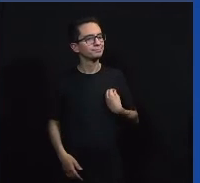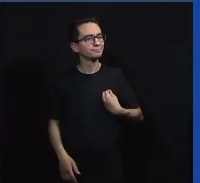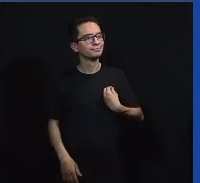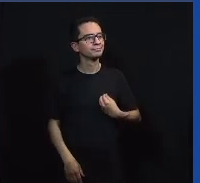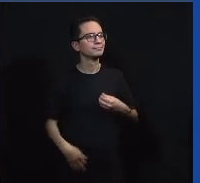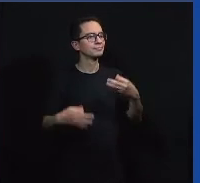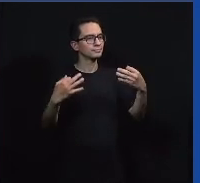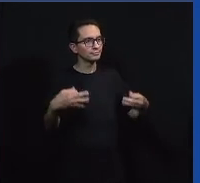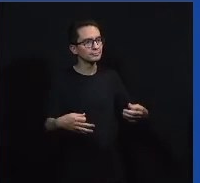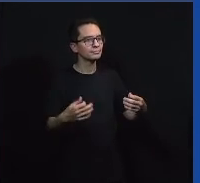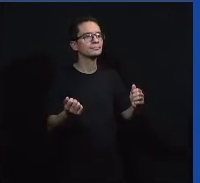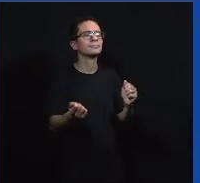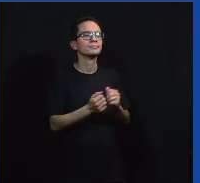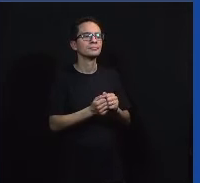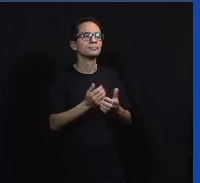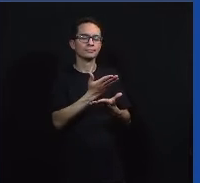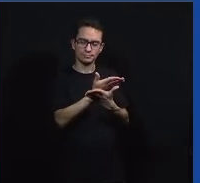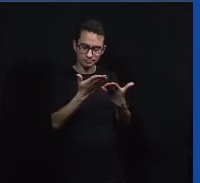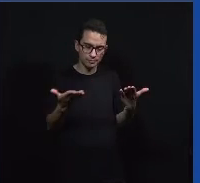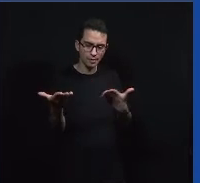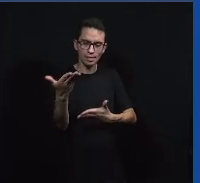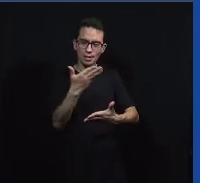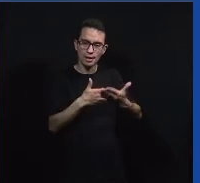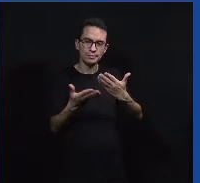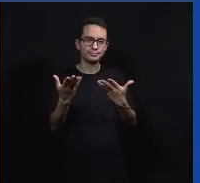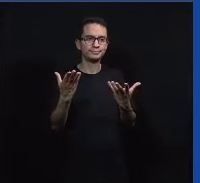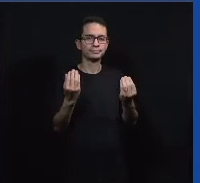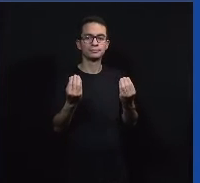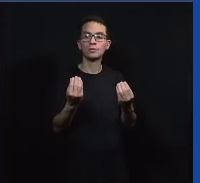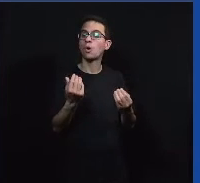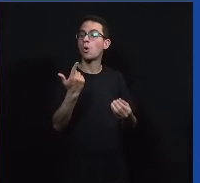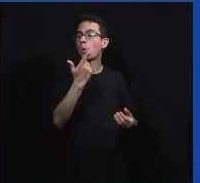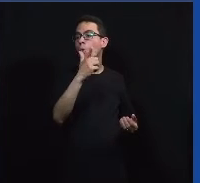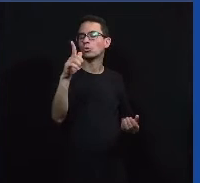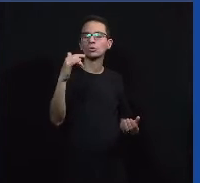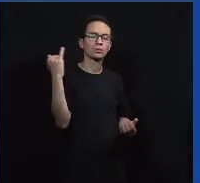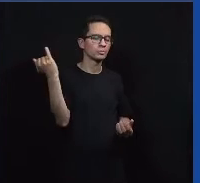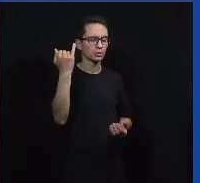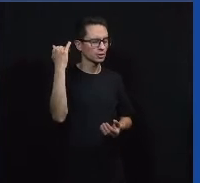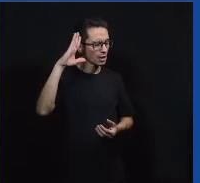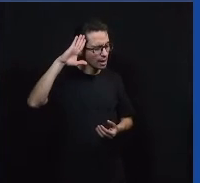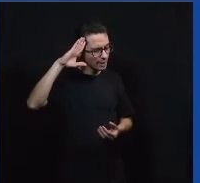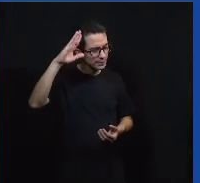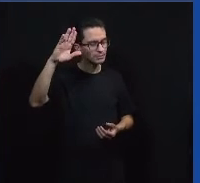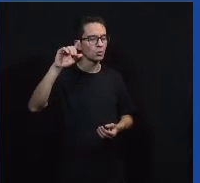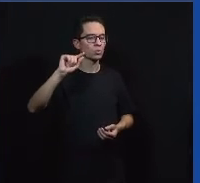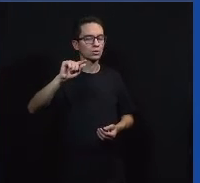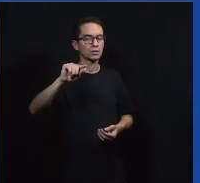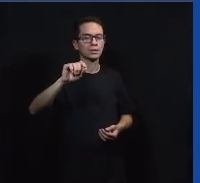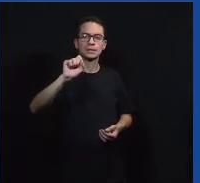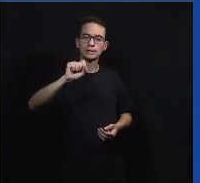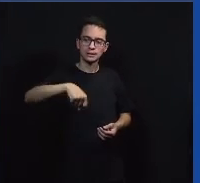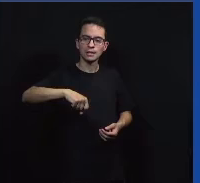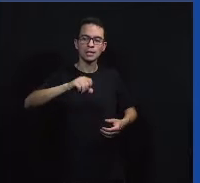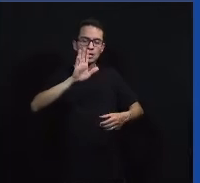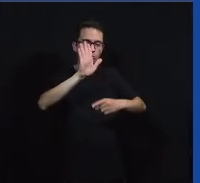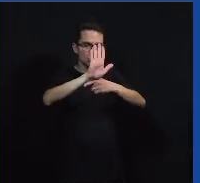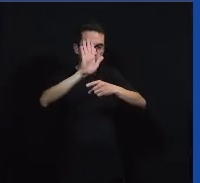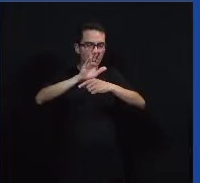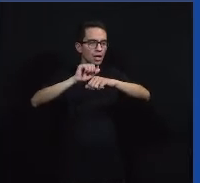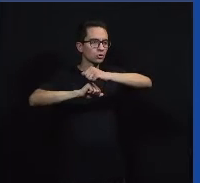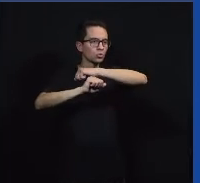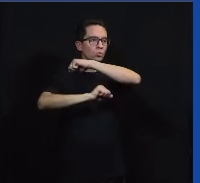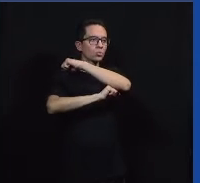muito com eles, então, acho que isso foram fatores fundamentais. E tem um outro ponto que também foi muito importante, assim, dentro da estrutura da nossa